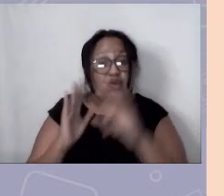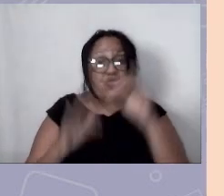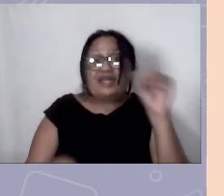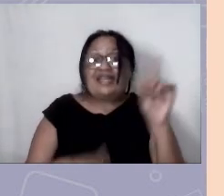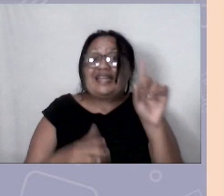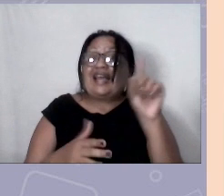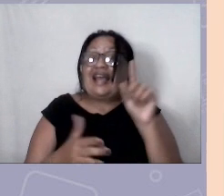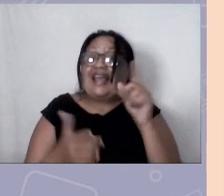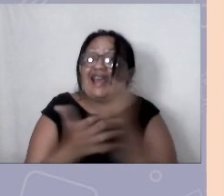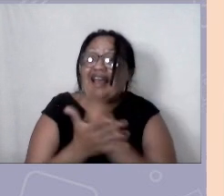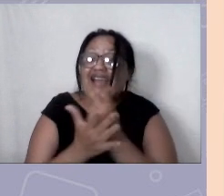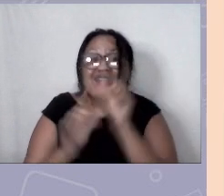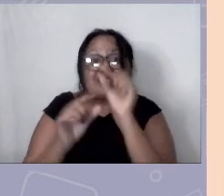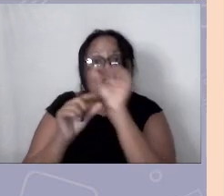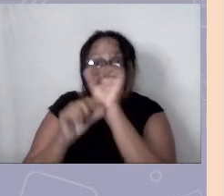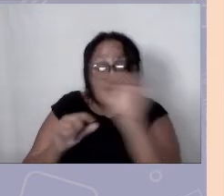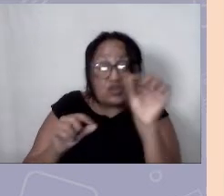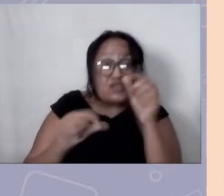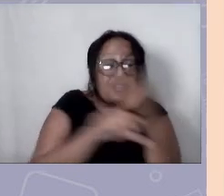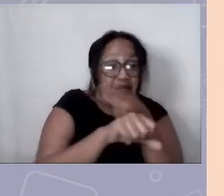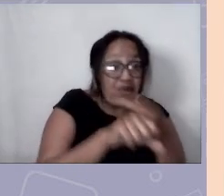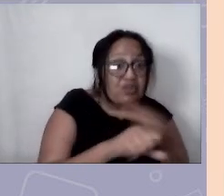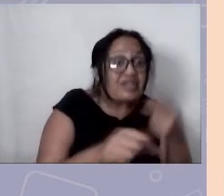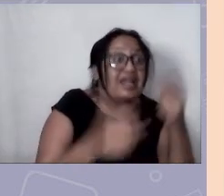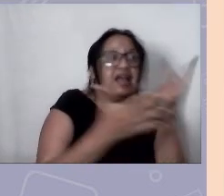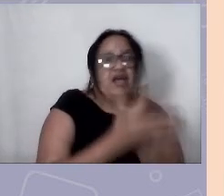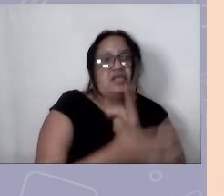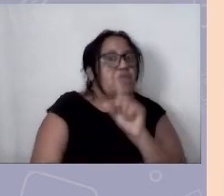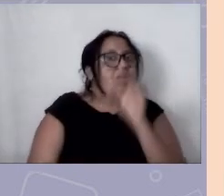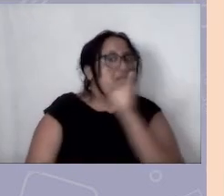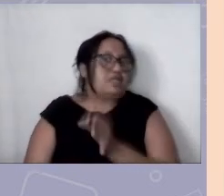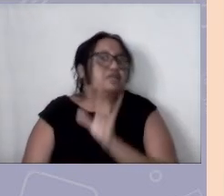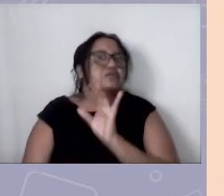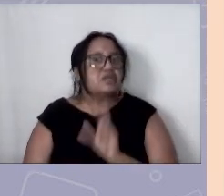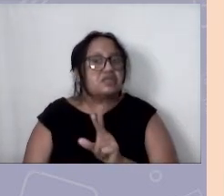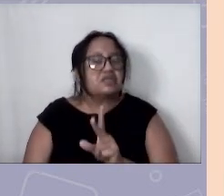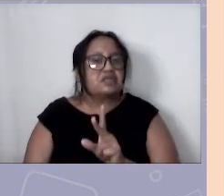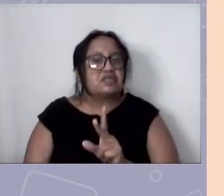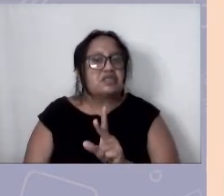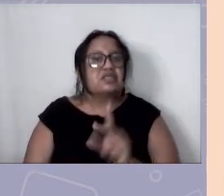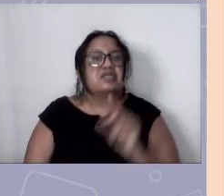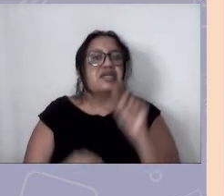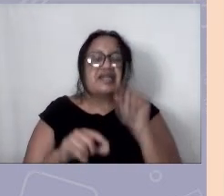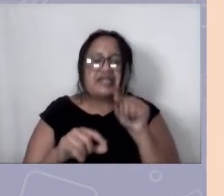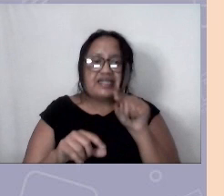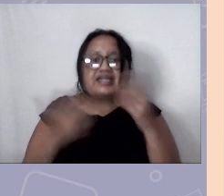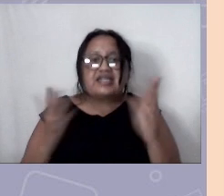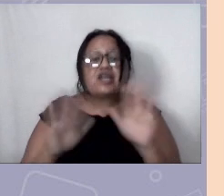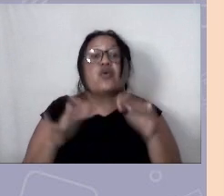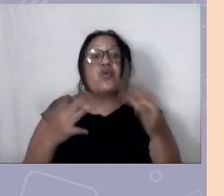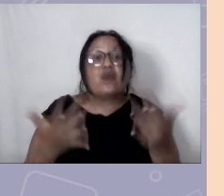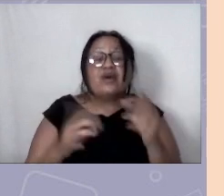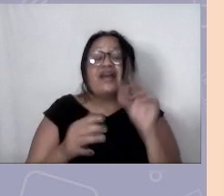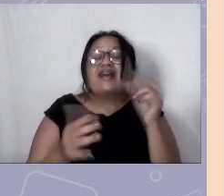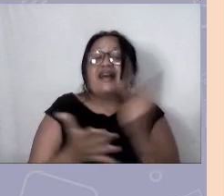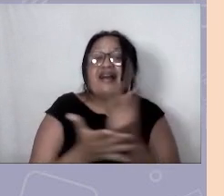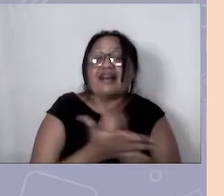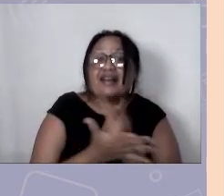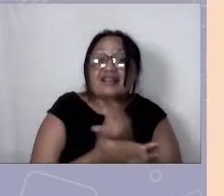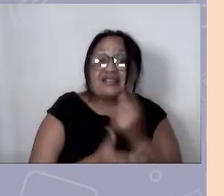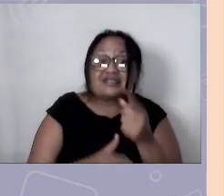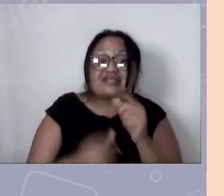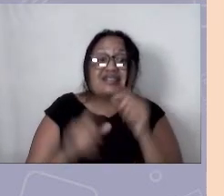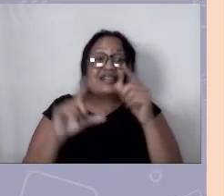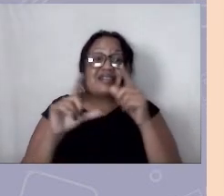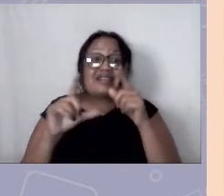esquecer que você está procurando a alternativa incorreta ok que no nosso caso aqui qual é a alternativa incorreta na questão 23